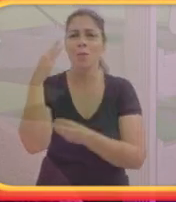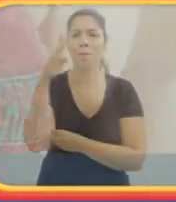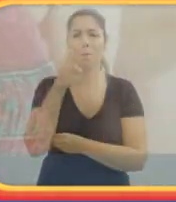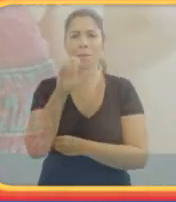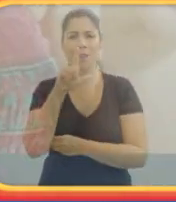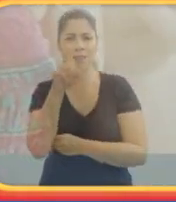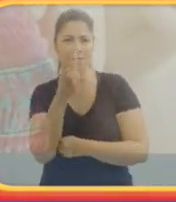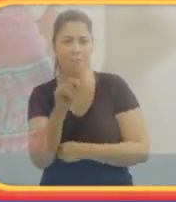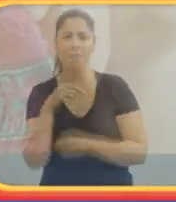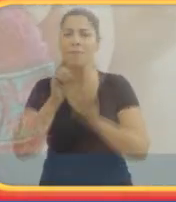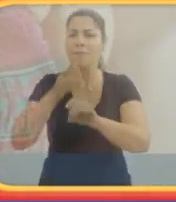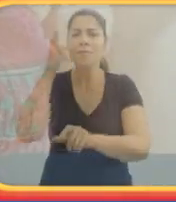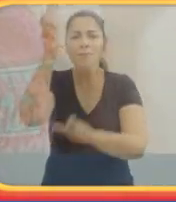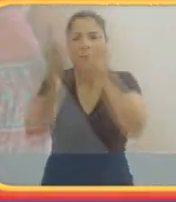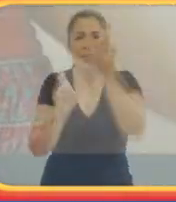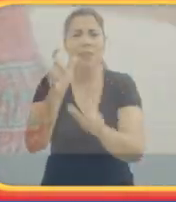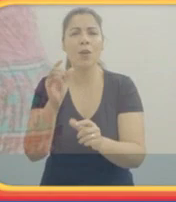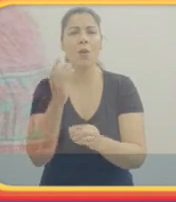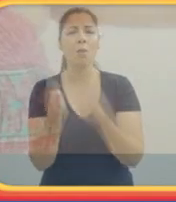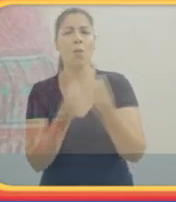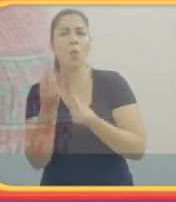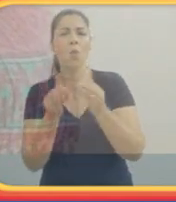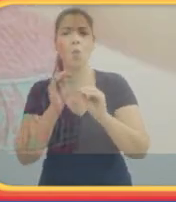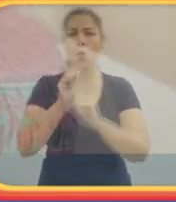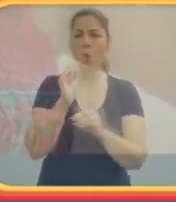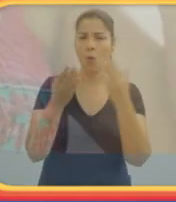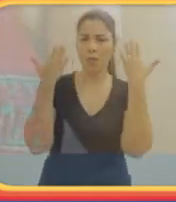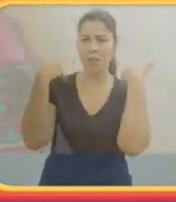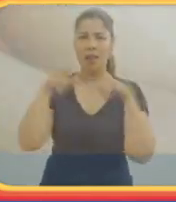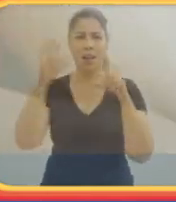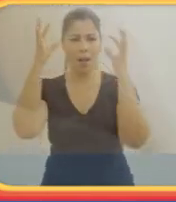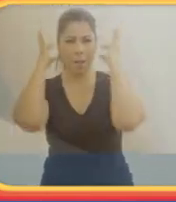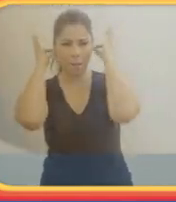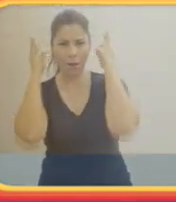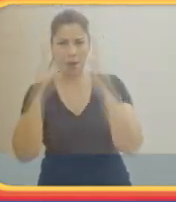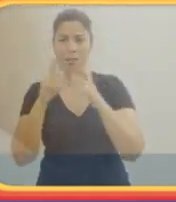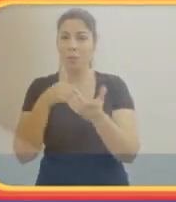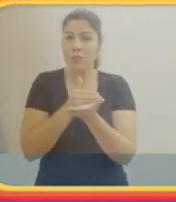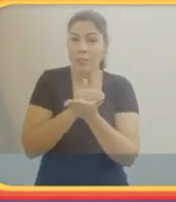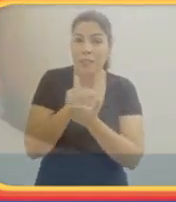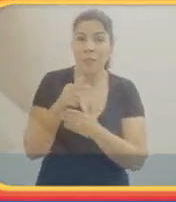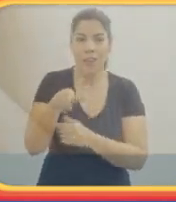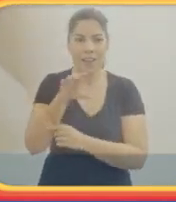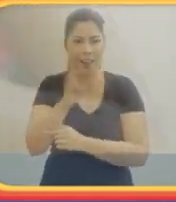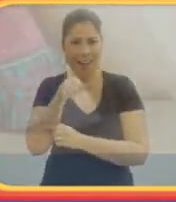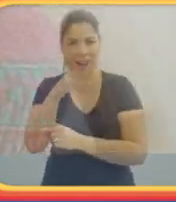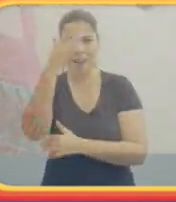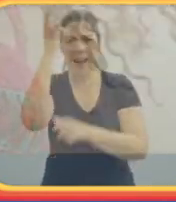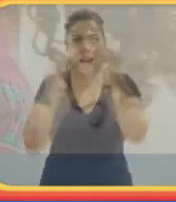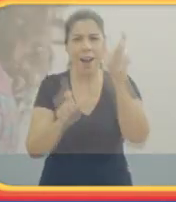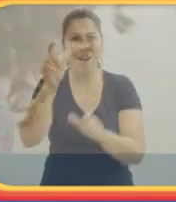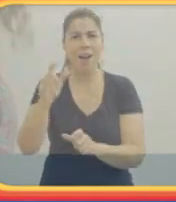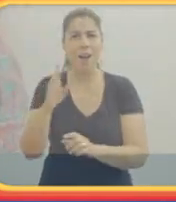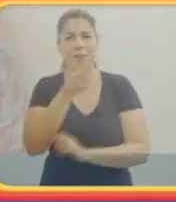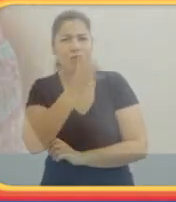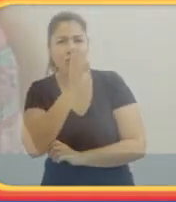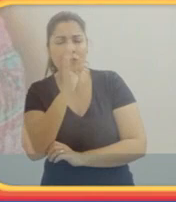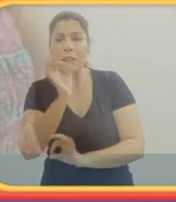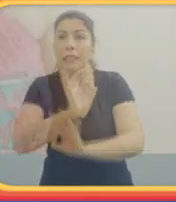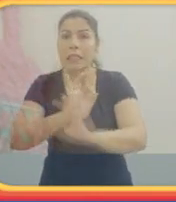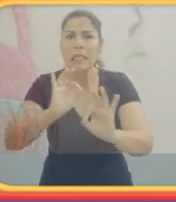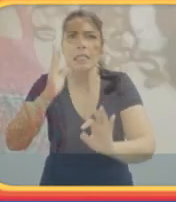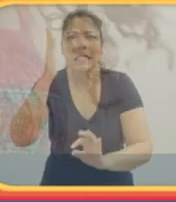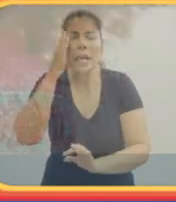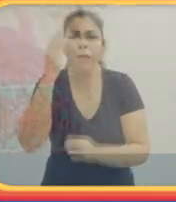trabalho, dar dicas de beleza, ensinar as mulheres a cuidar do cabelo em casa, né? No início do meu canal, as pessoas que me assistiam,